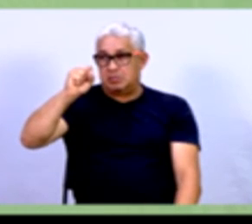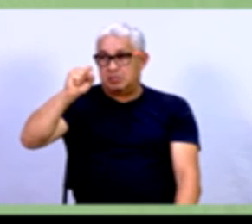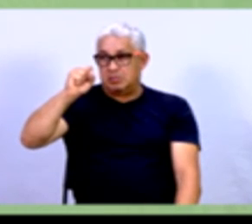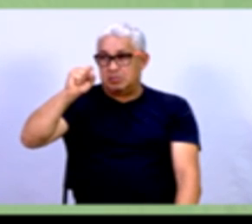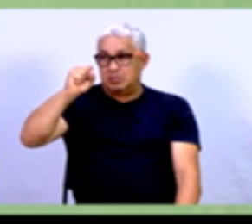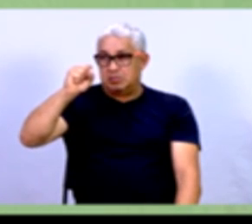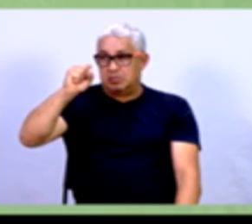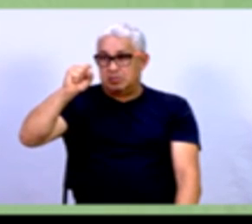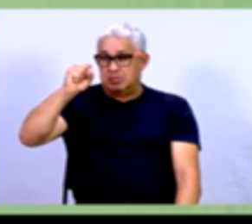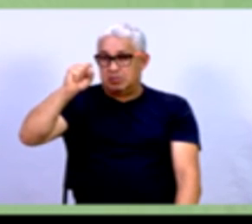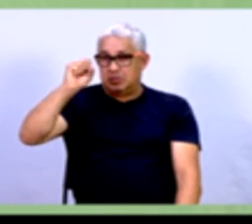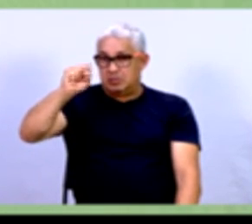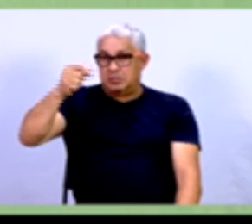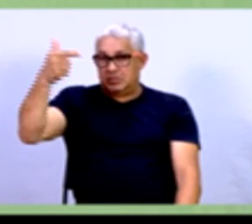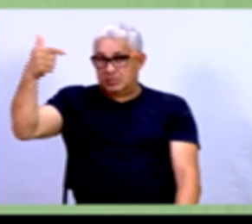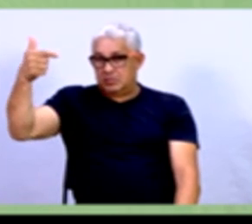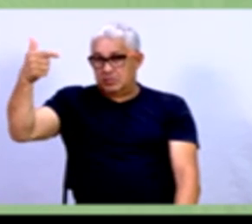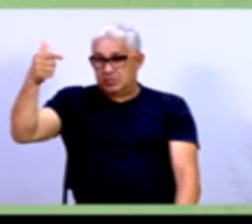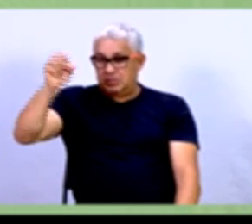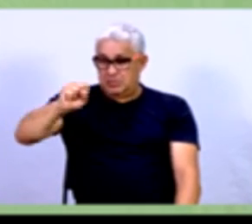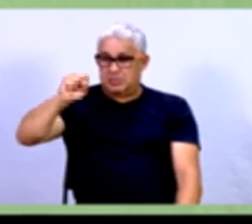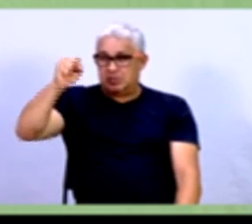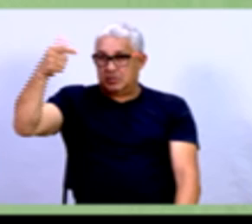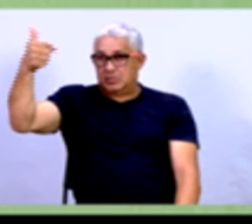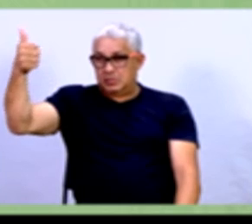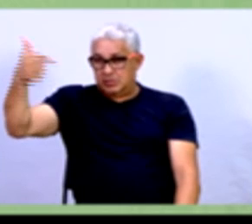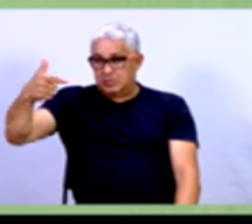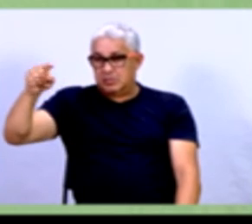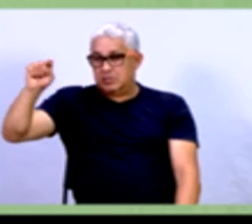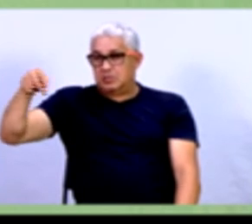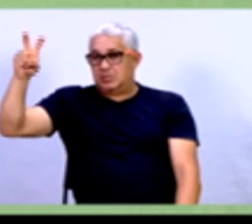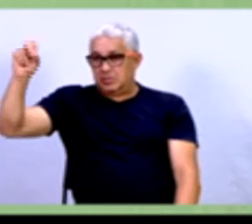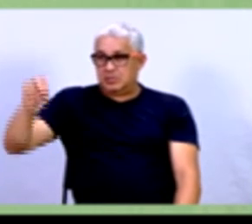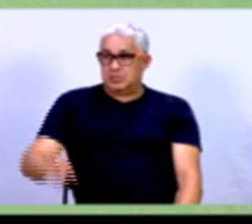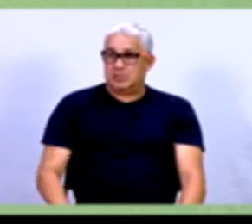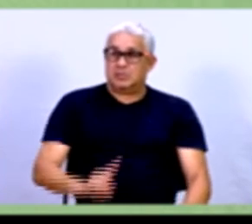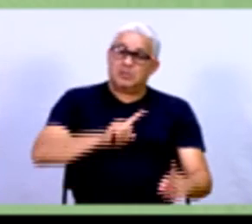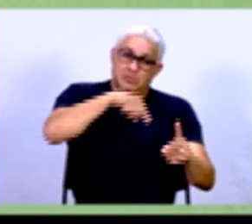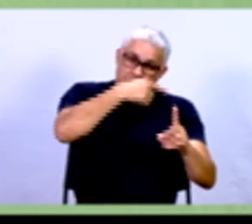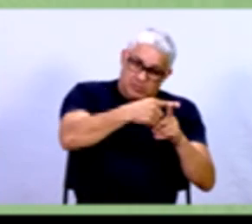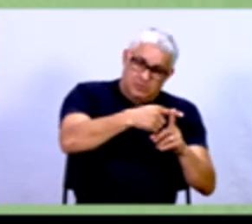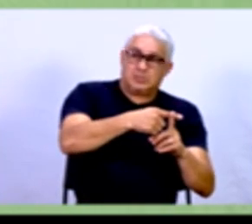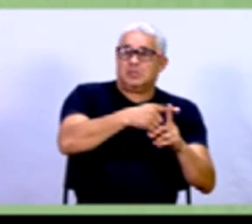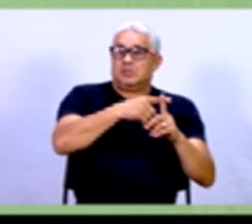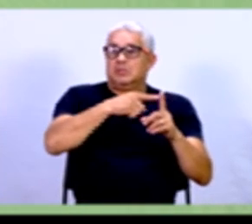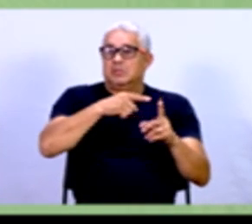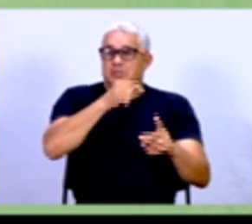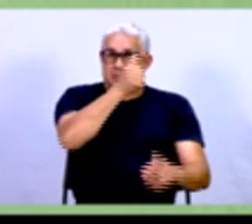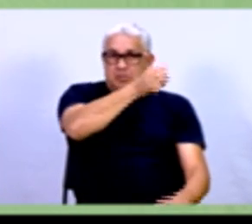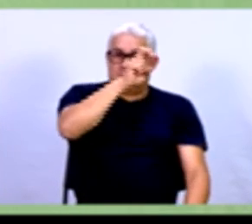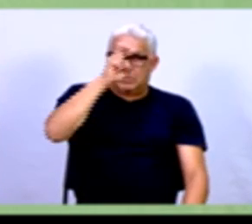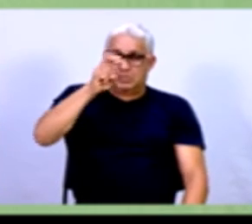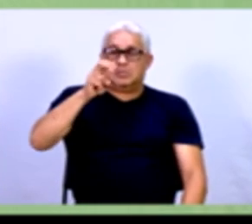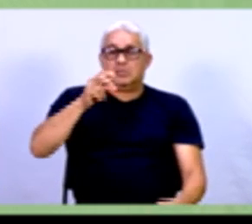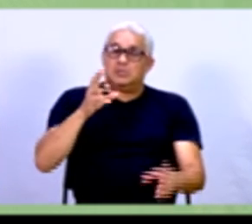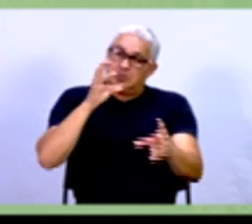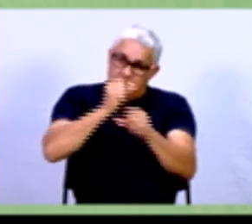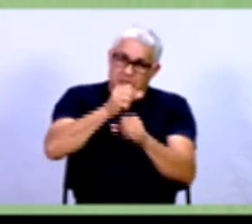pegar 812,50 e fazer mais 155. Vai dar 967,50.